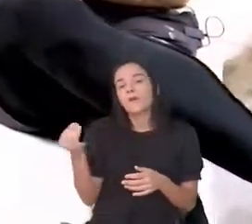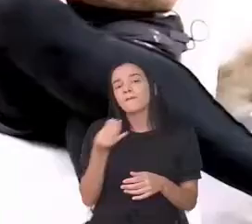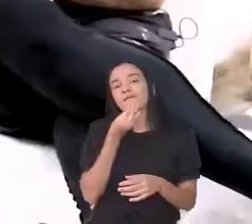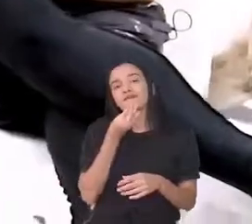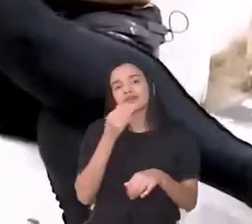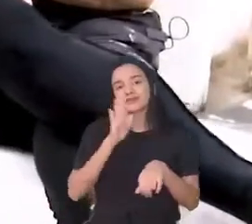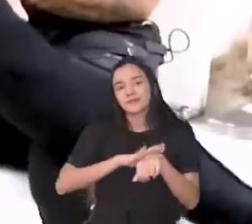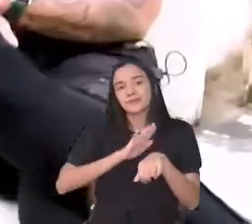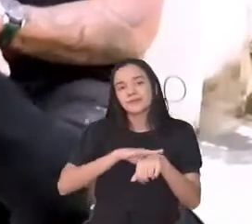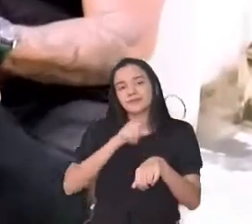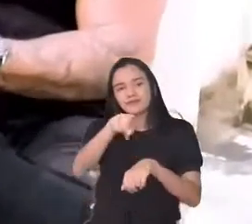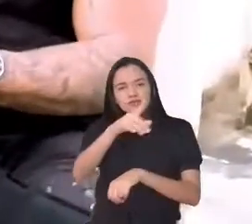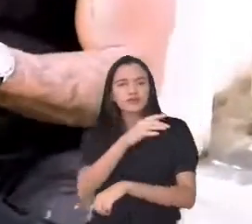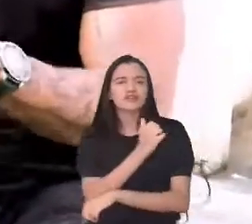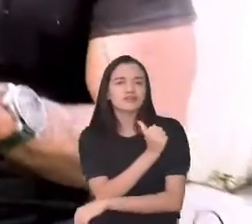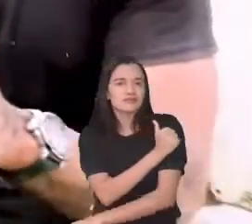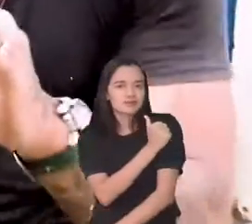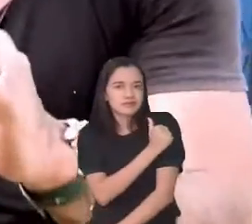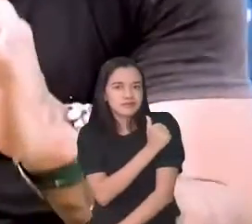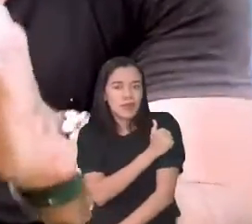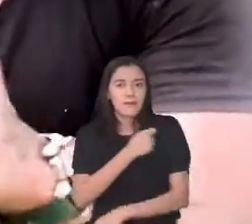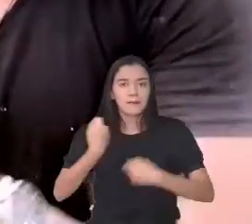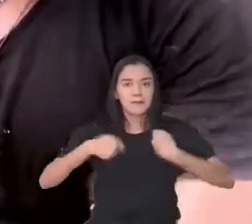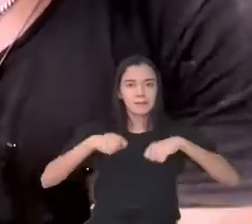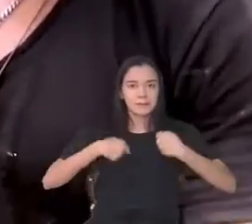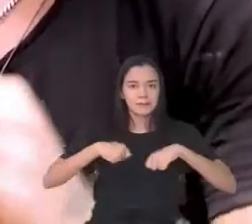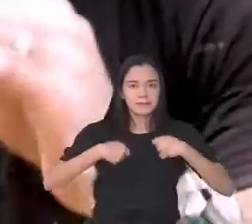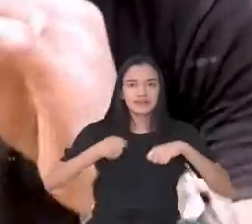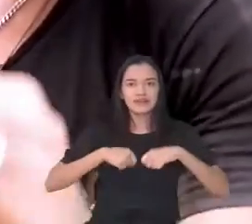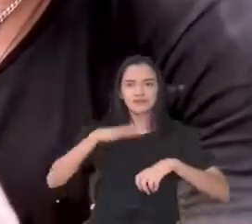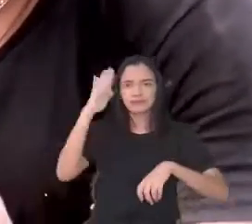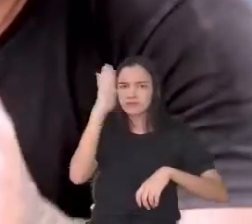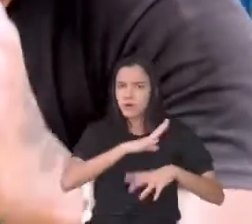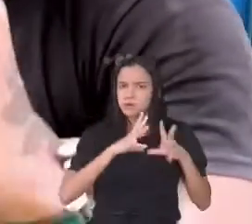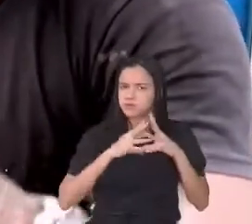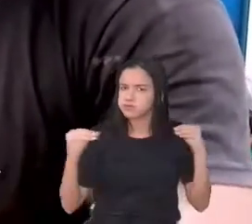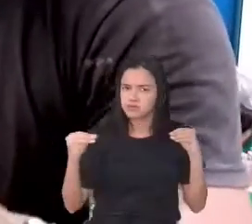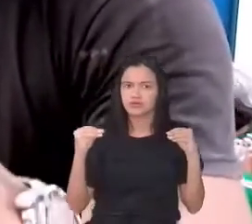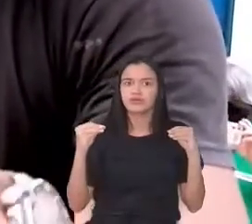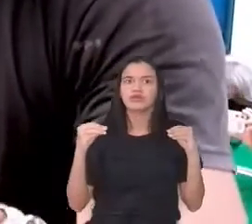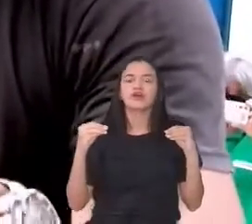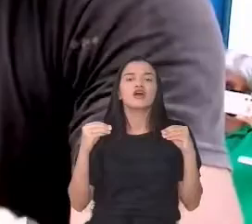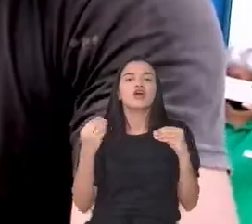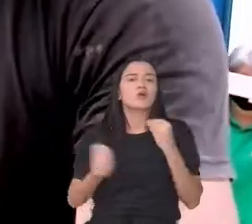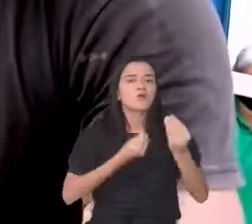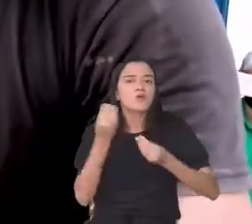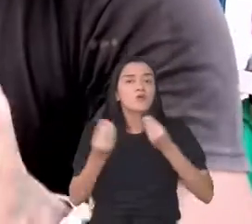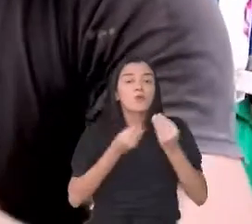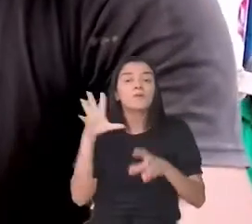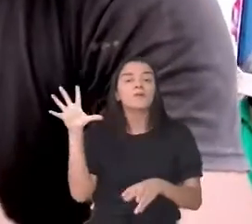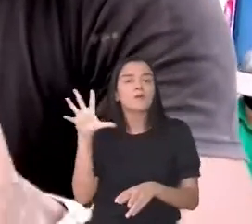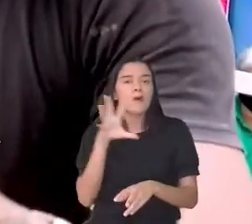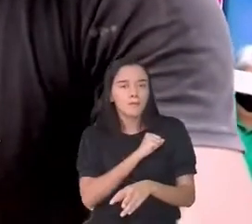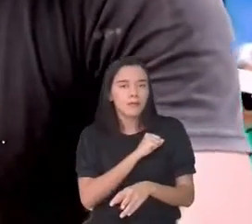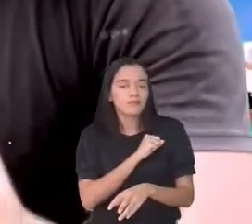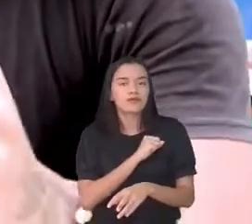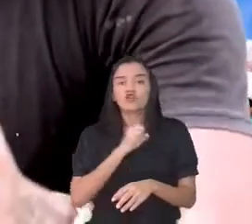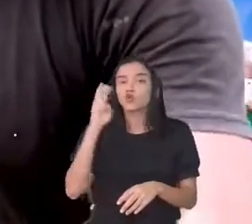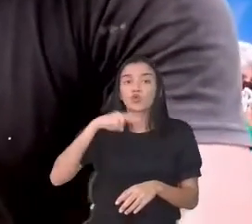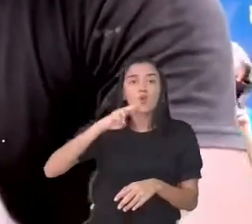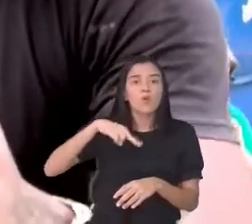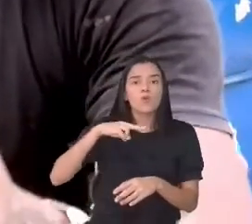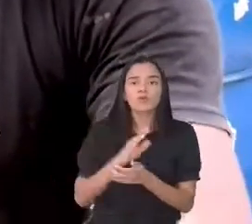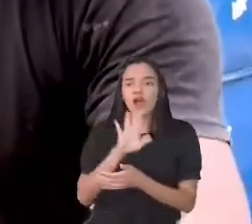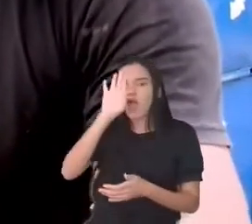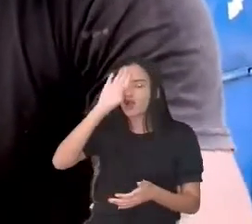falo para vocês, estudantes, a gente precisa combater o mal e a gente só combate o mal através do amor. Nunca acredite que